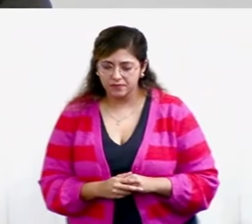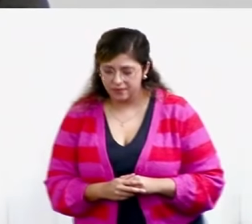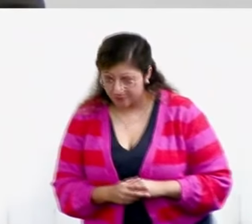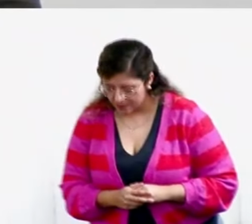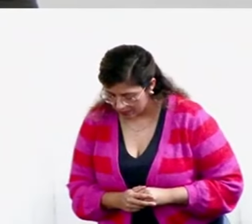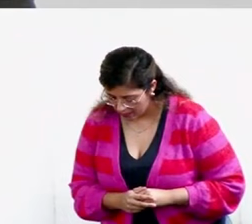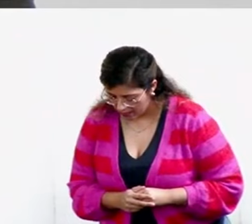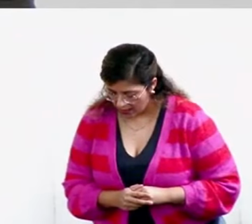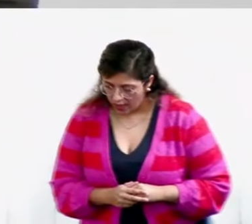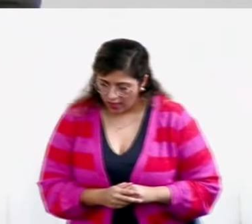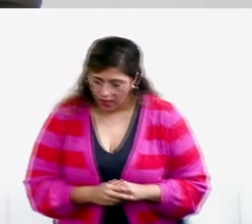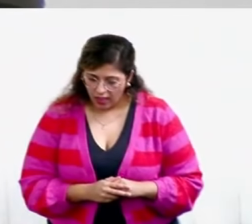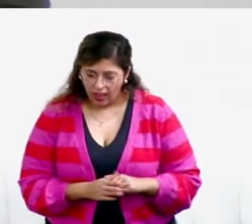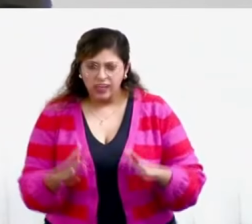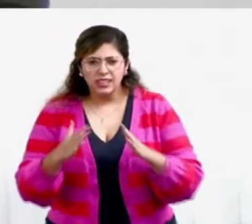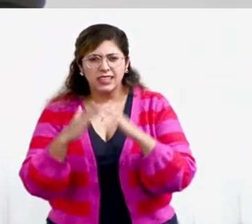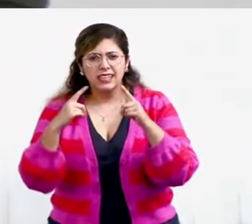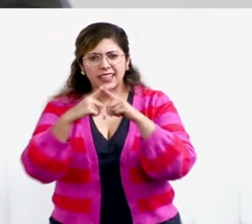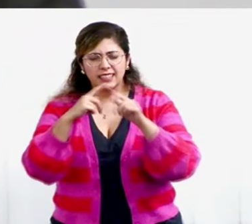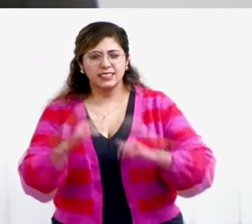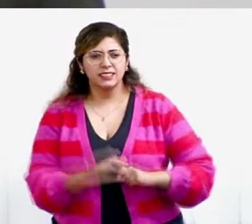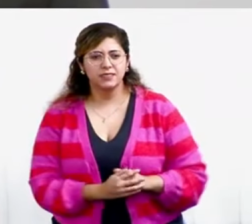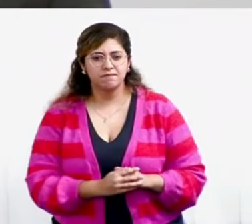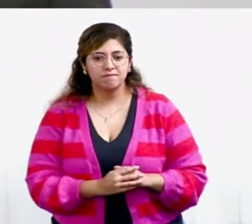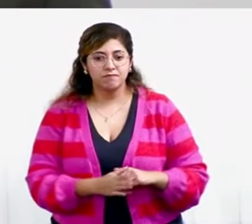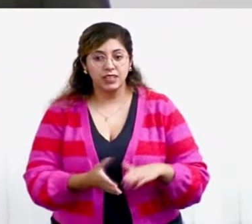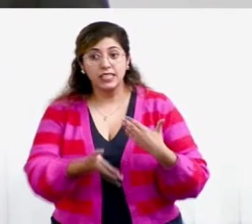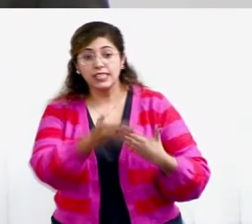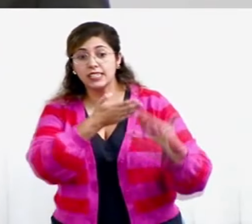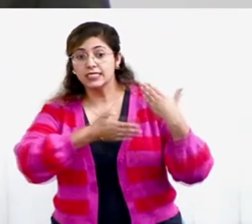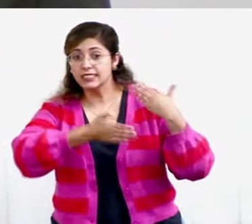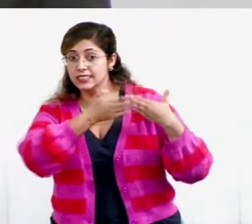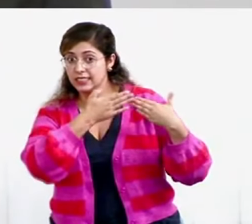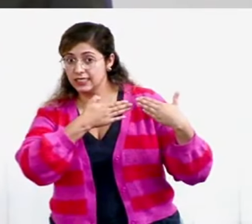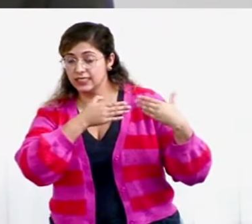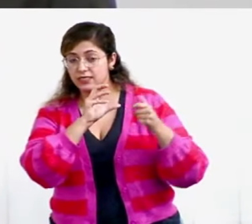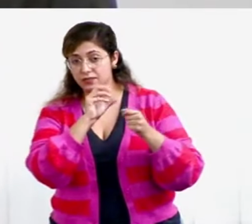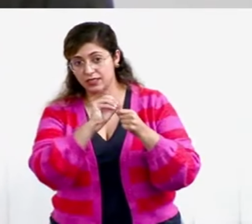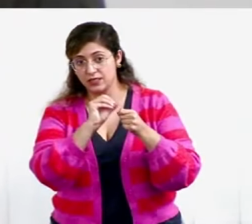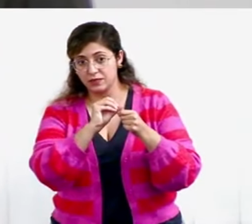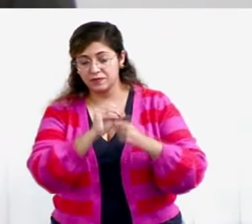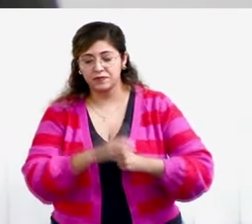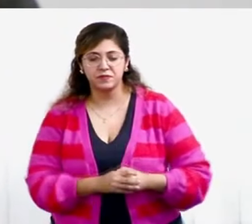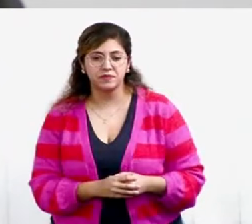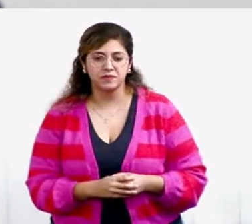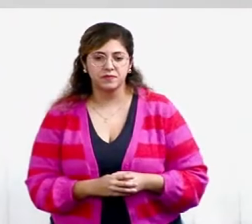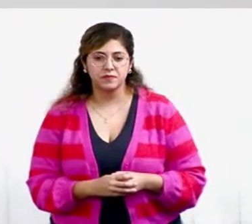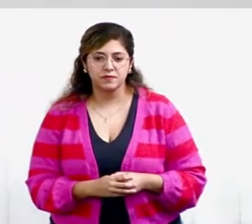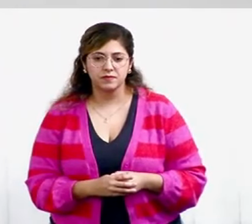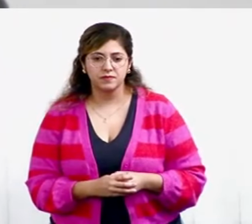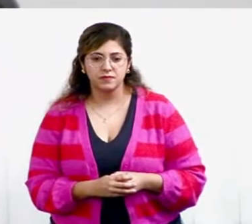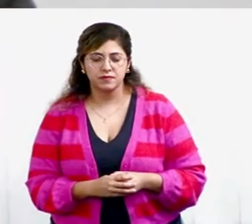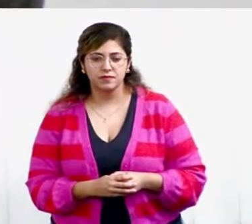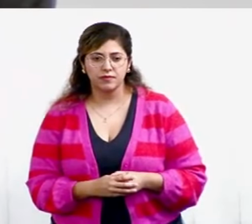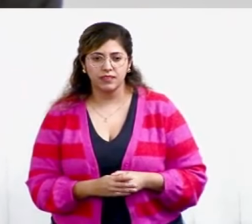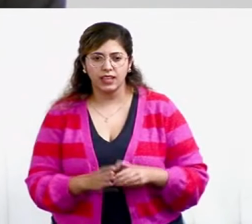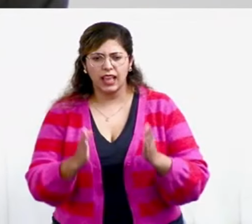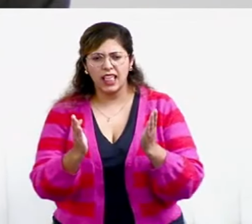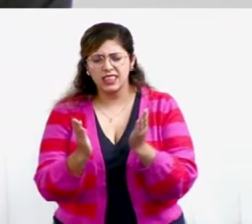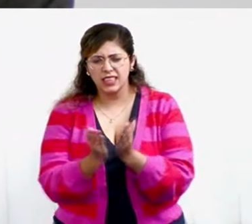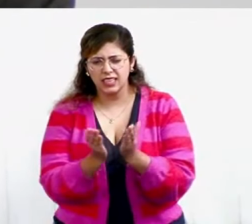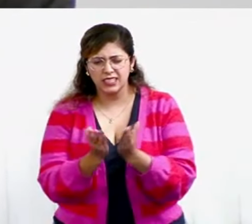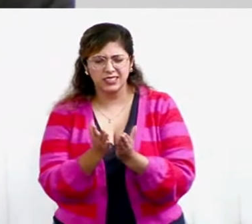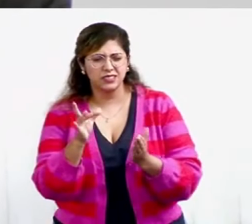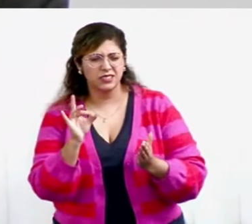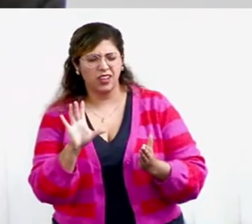a igreja ou aqueles irmãos eram antes, dizendo: vocês andavam como gentios, na vaidade dos seus